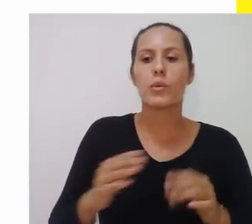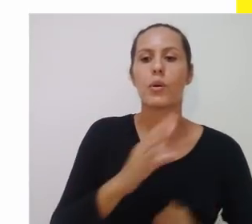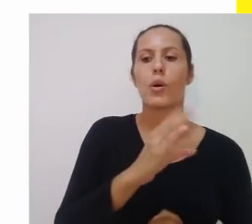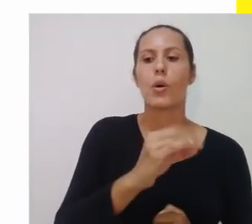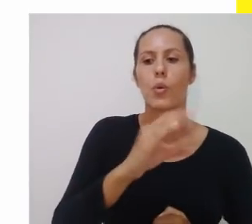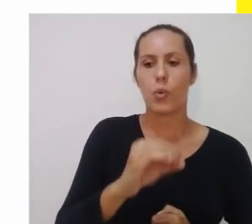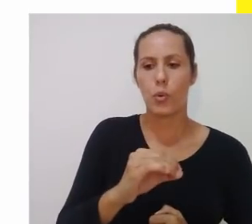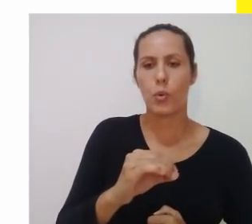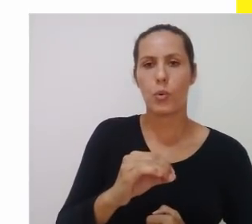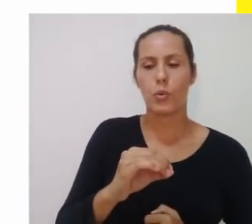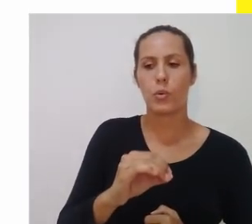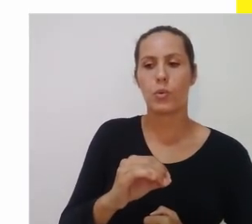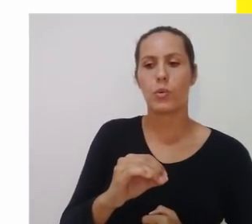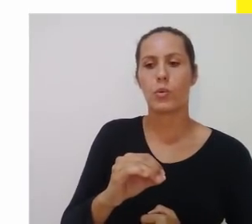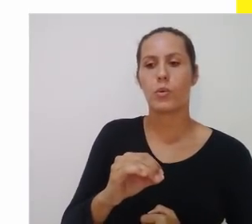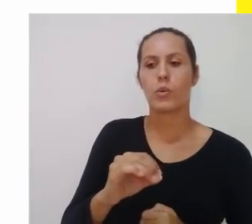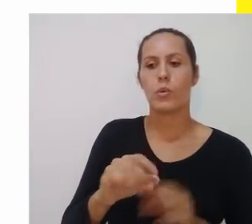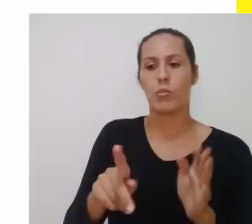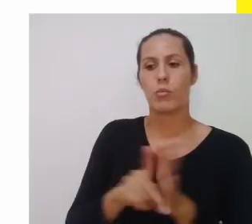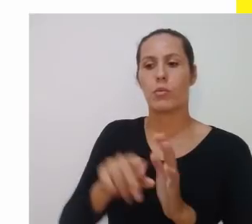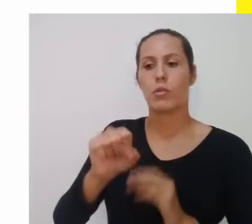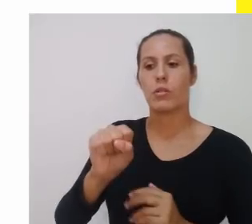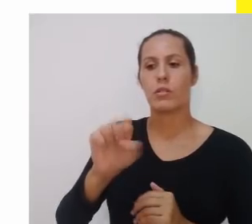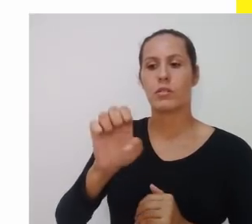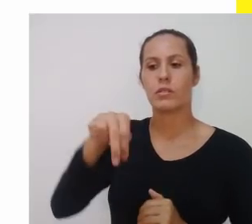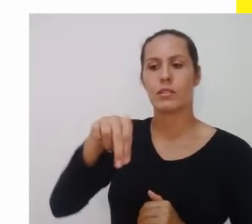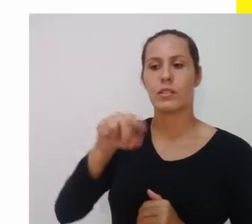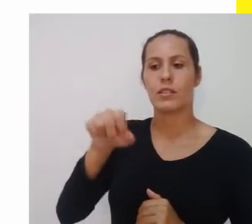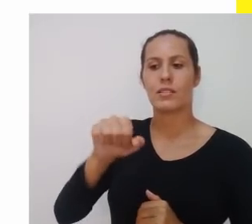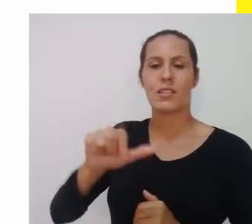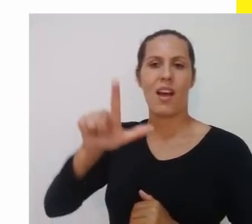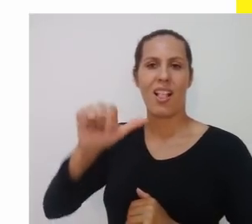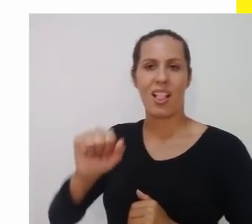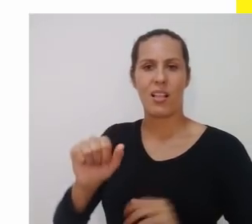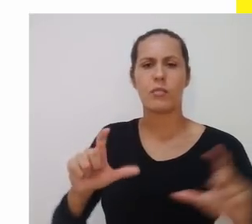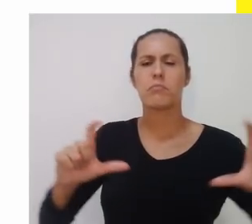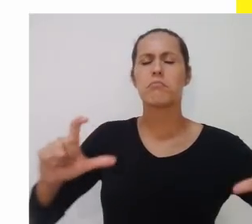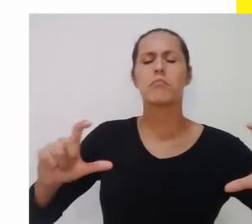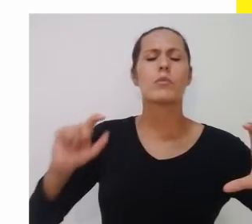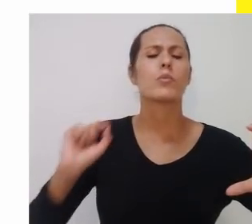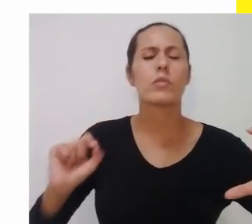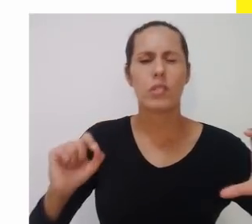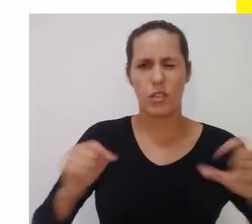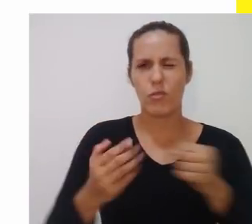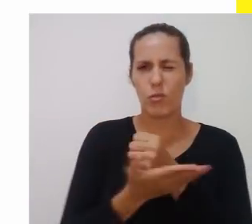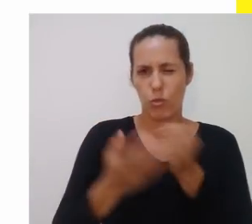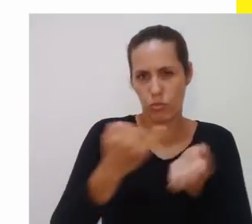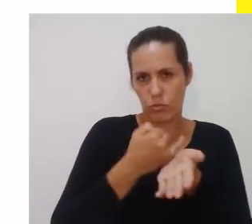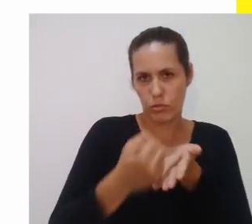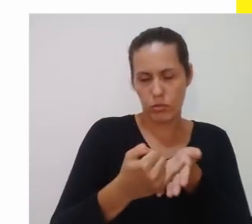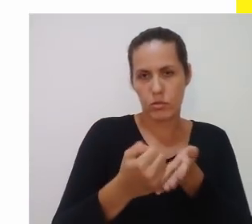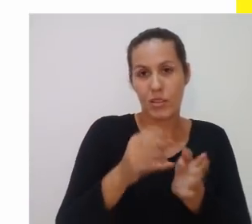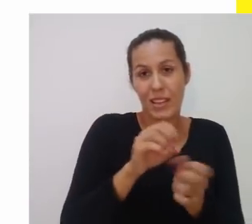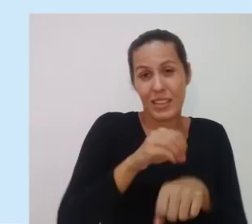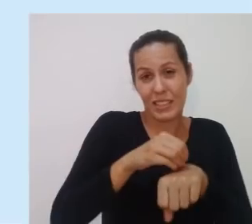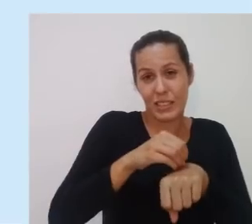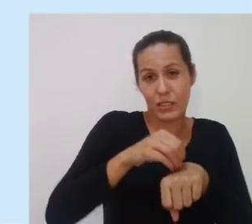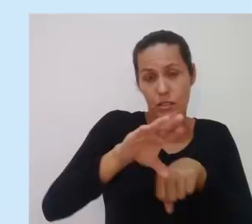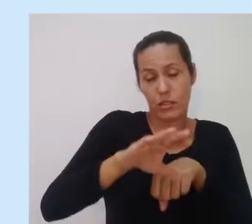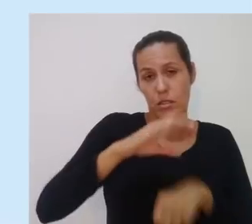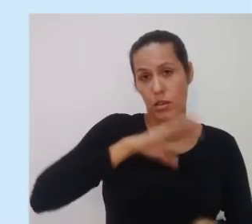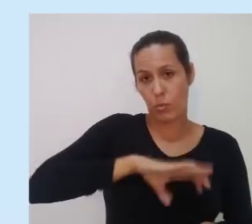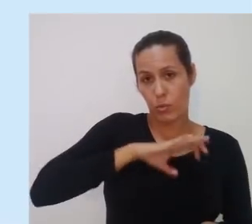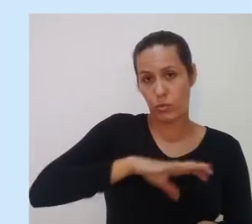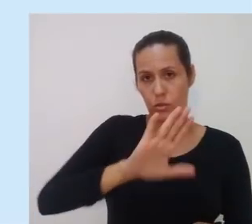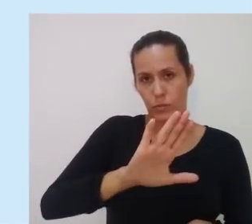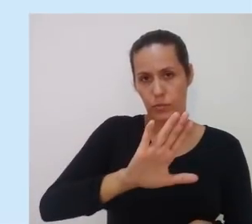tipo específico, que é o coco de senzala. Me permitam fazer uma breve interrupção nessa sequência,